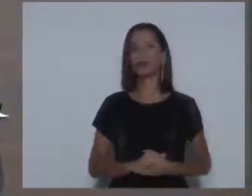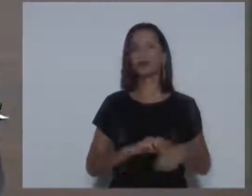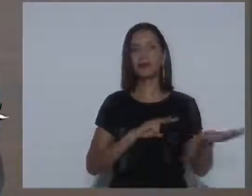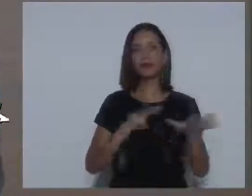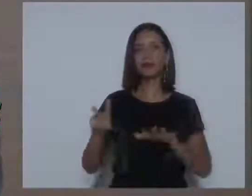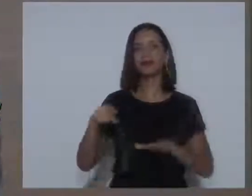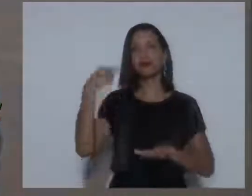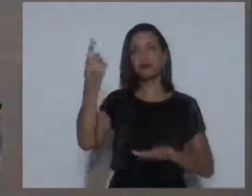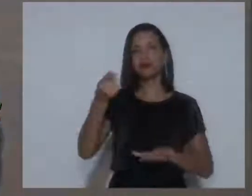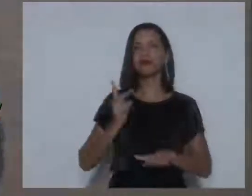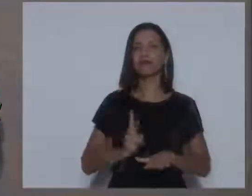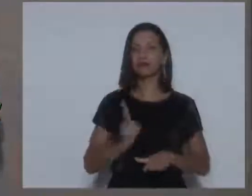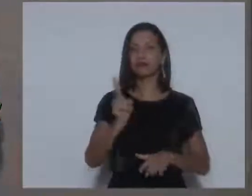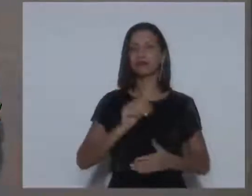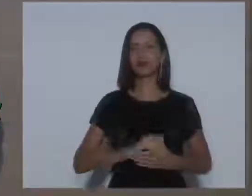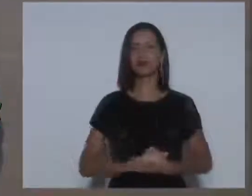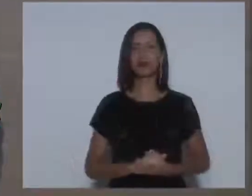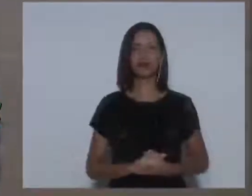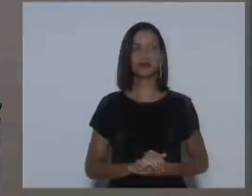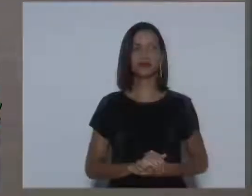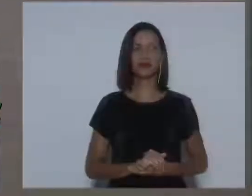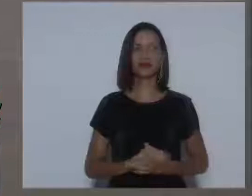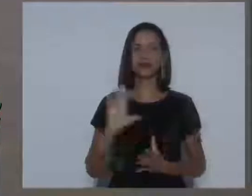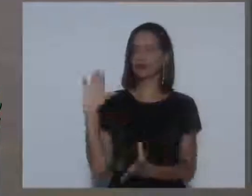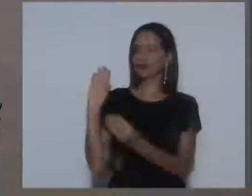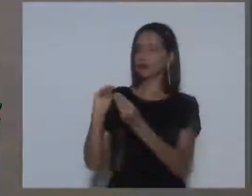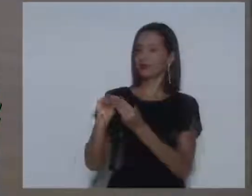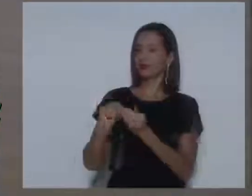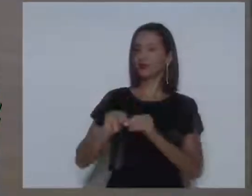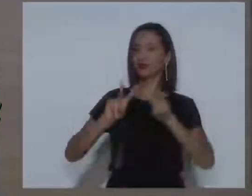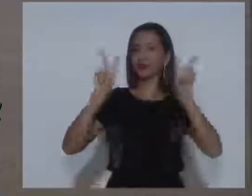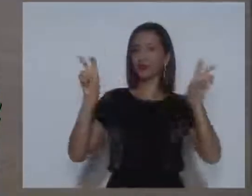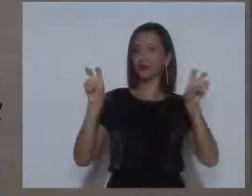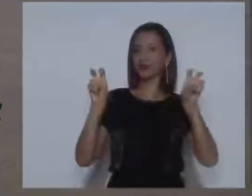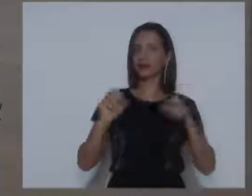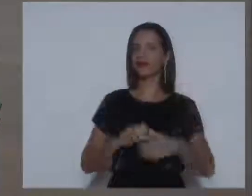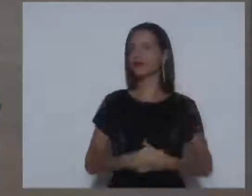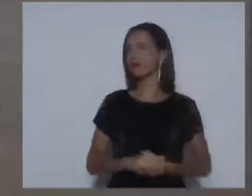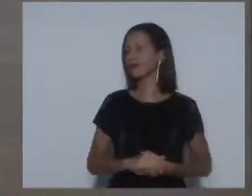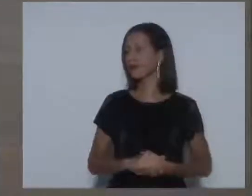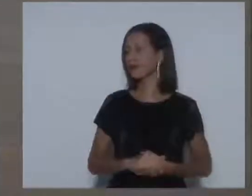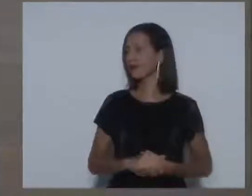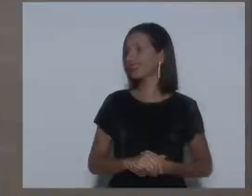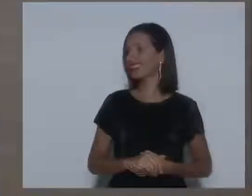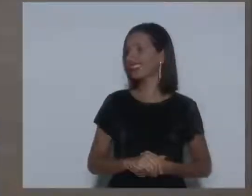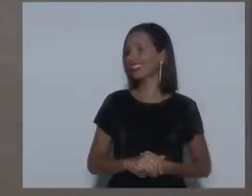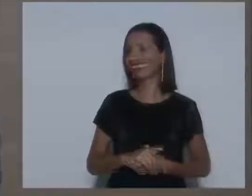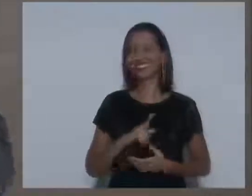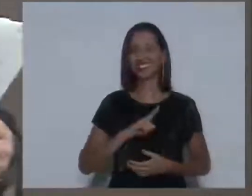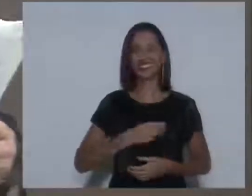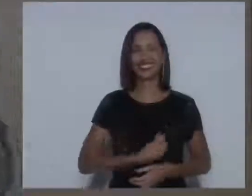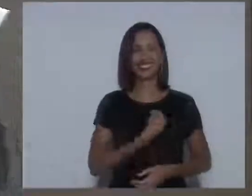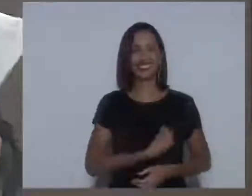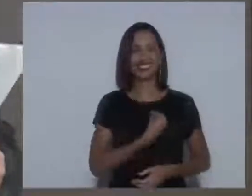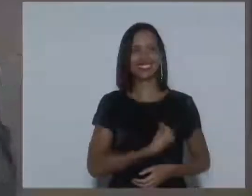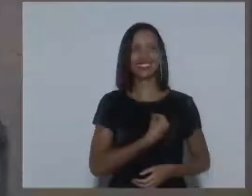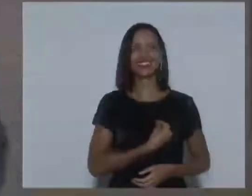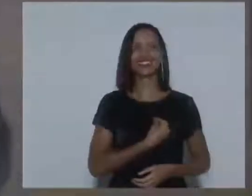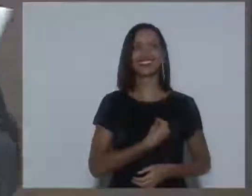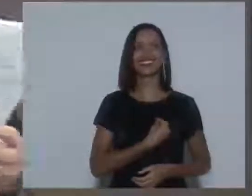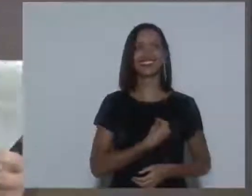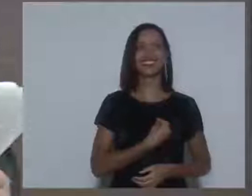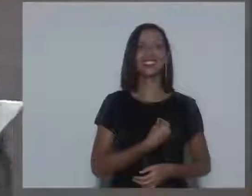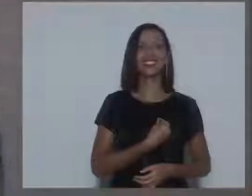gente continua. Mas brevemente sobre os temas que estão mais presentes aí, né, na imprensa, na